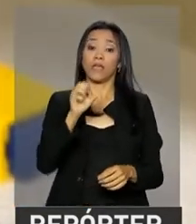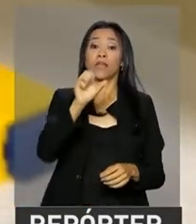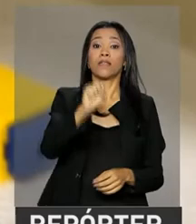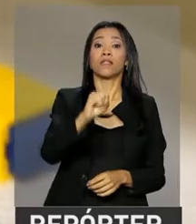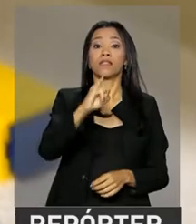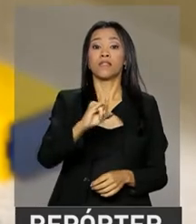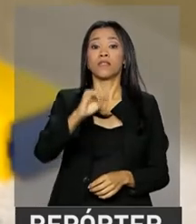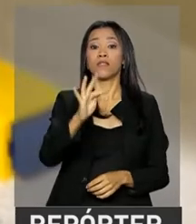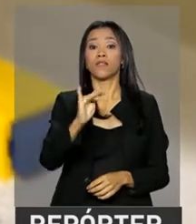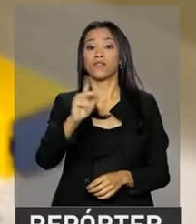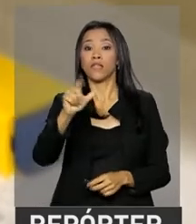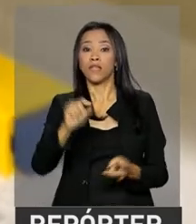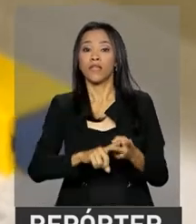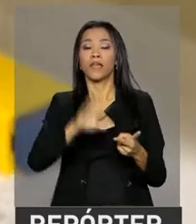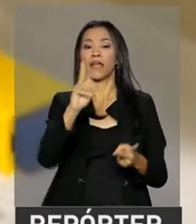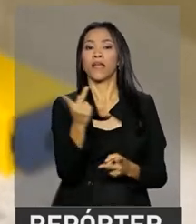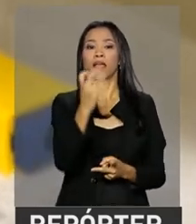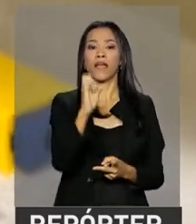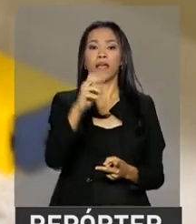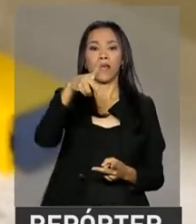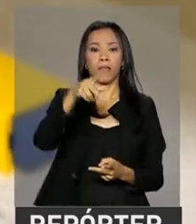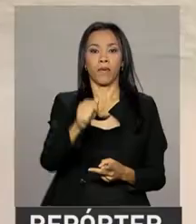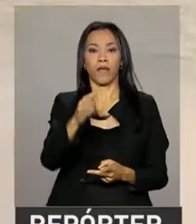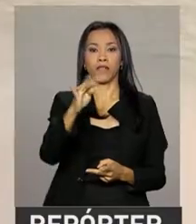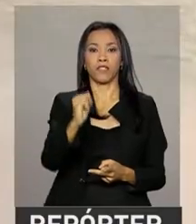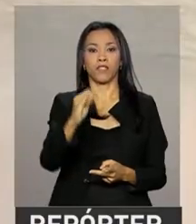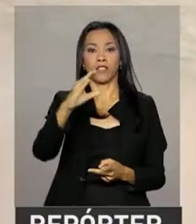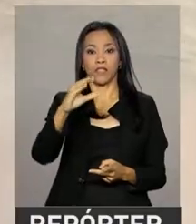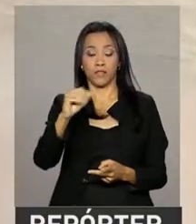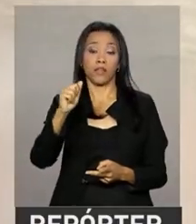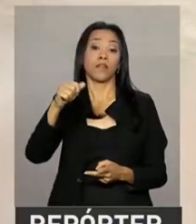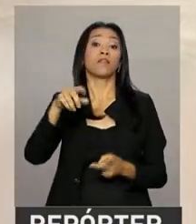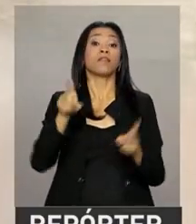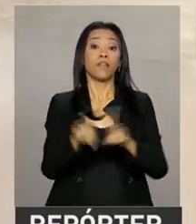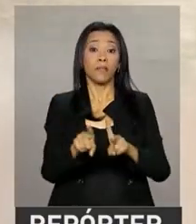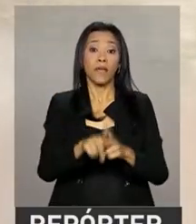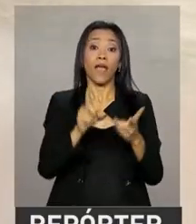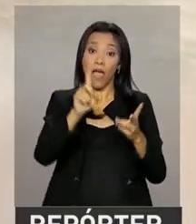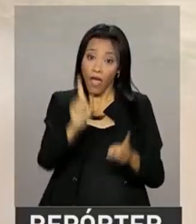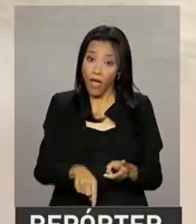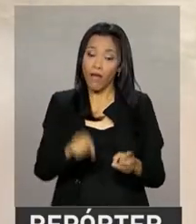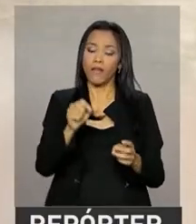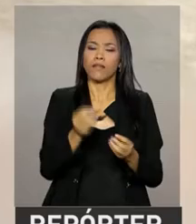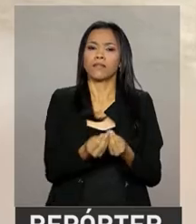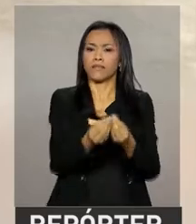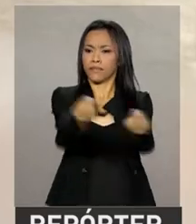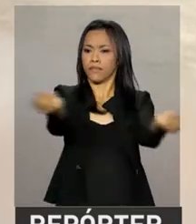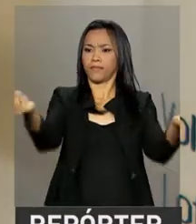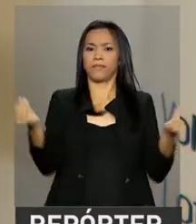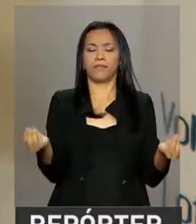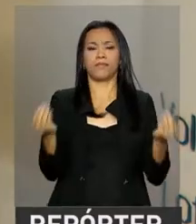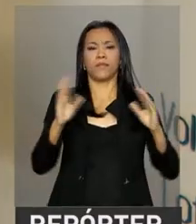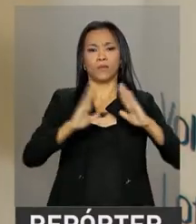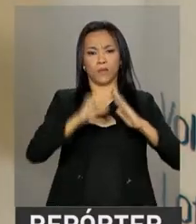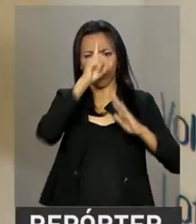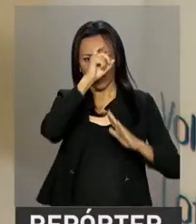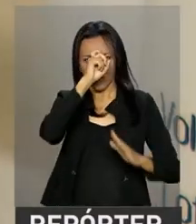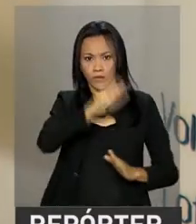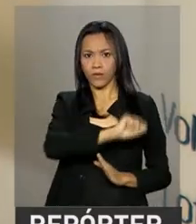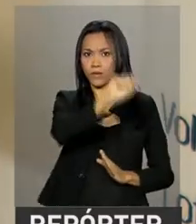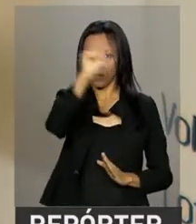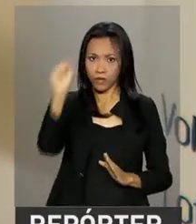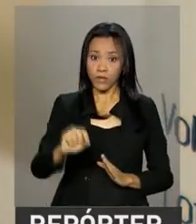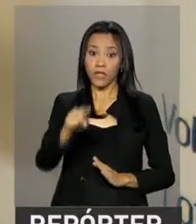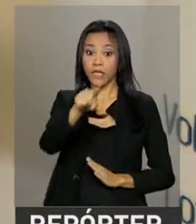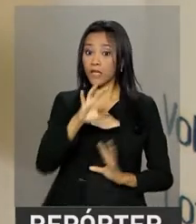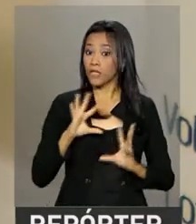hepatite b e c o teste é disponibilizado de graça pelo ministério da saúde em postos de todo o país o paciente recebe